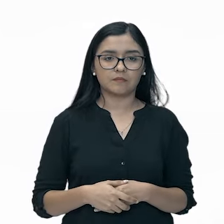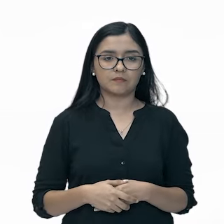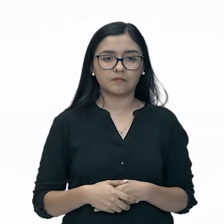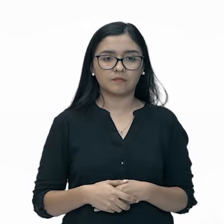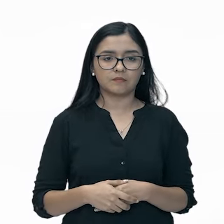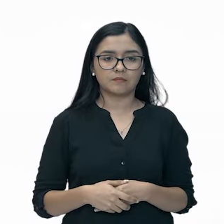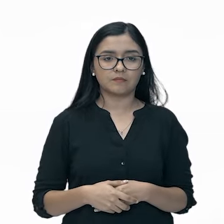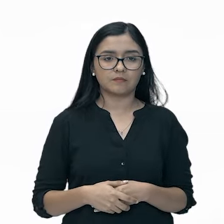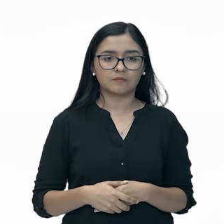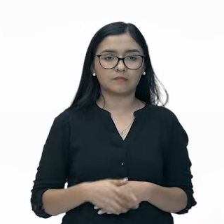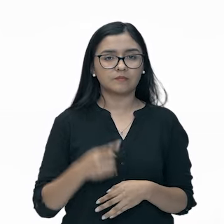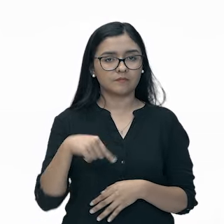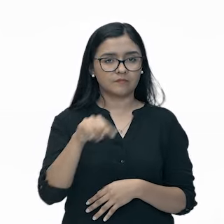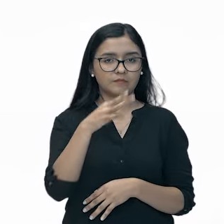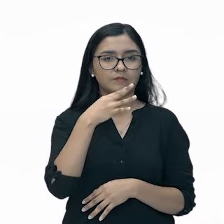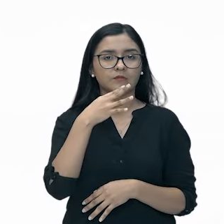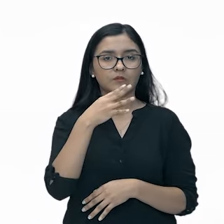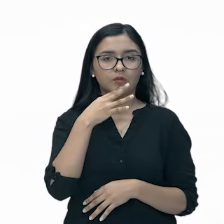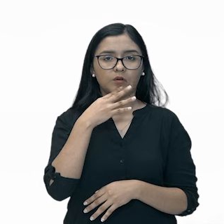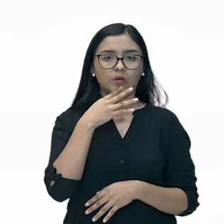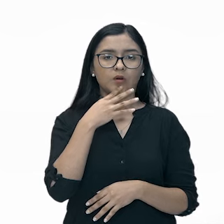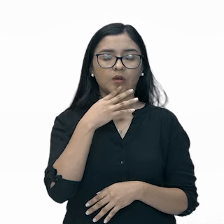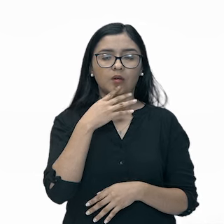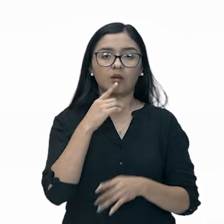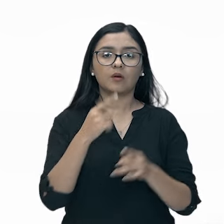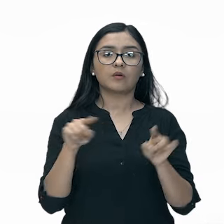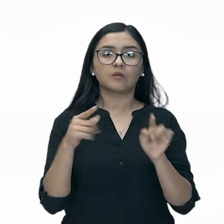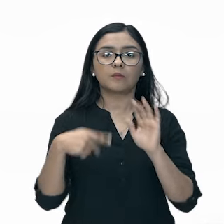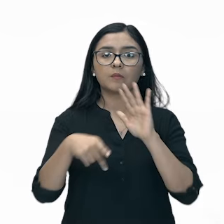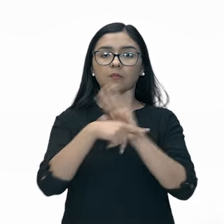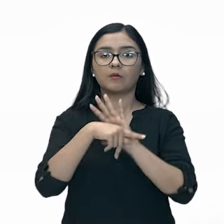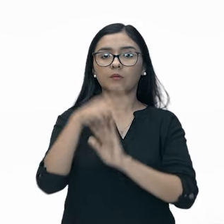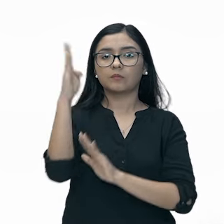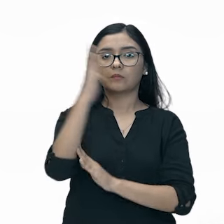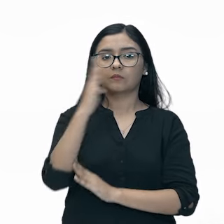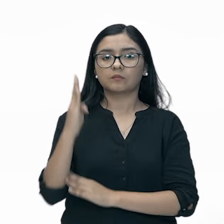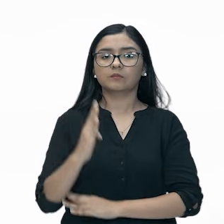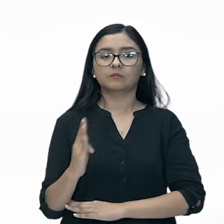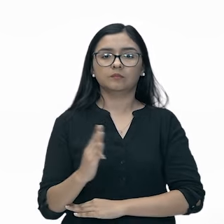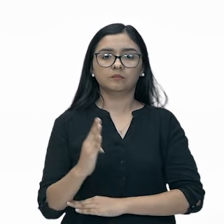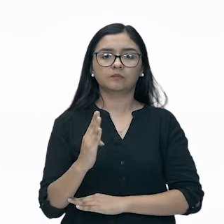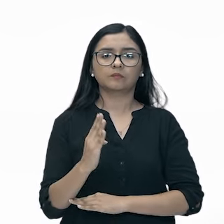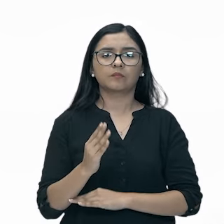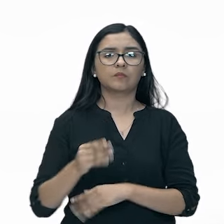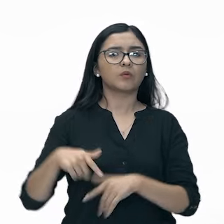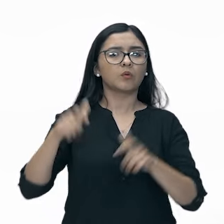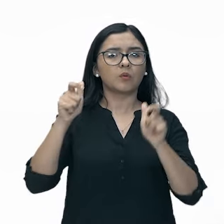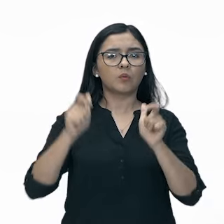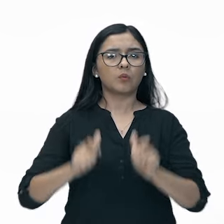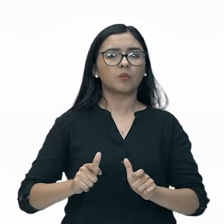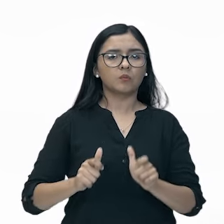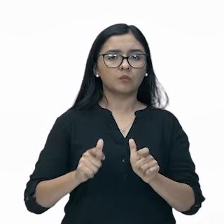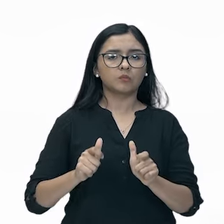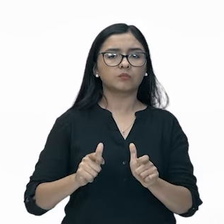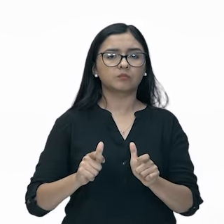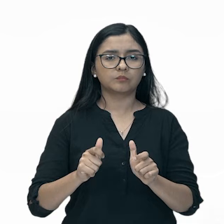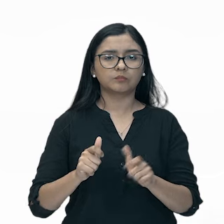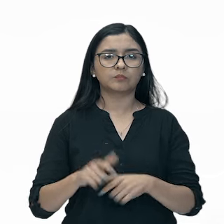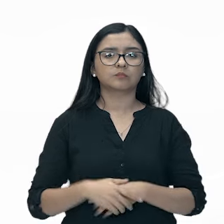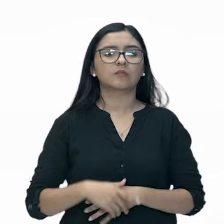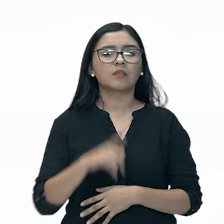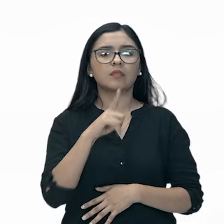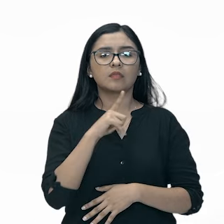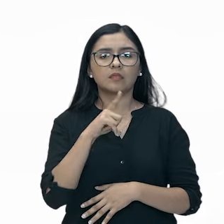de vocês inclusive Hino Nacional Brasileiro do que a terra mais garrida teus risonhos